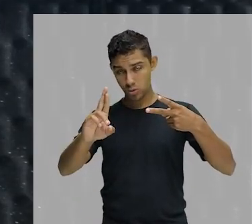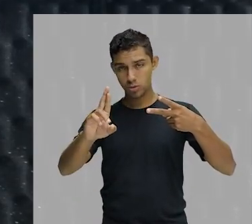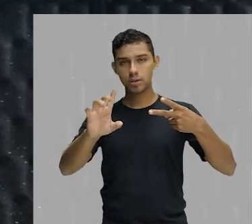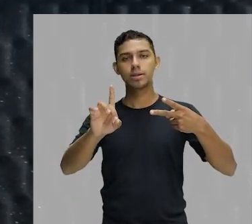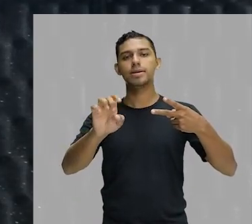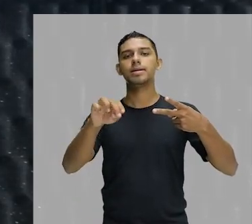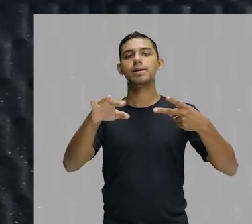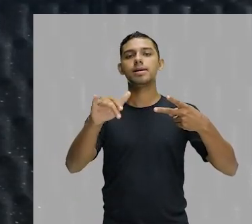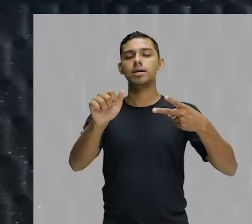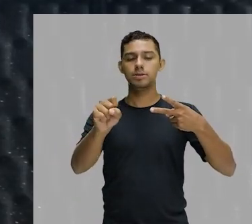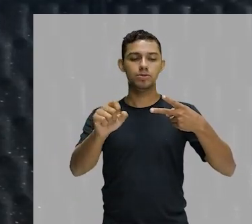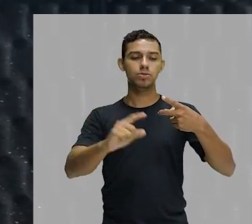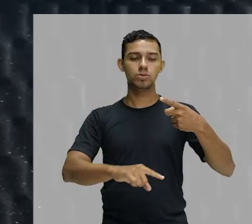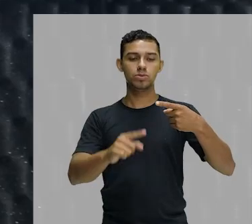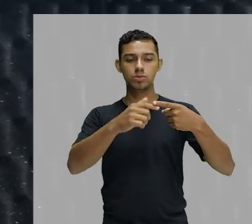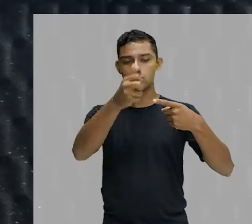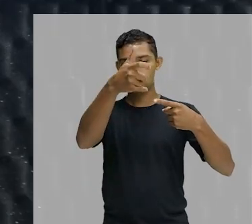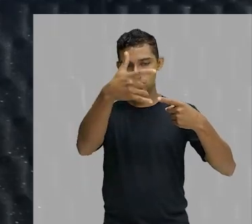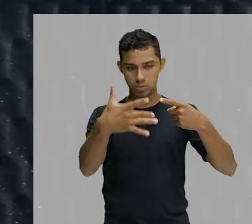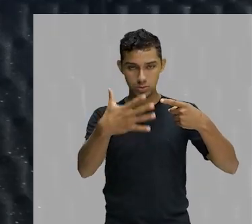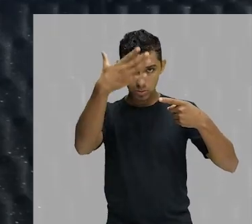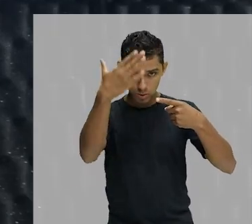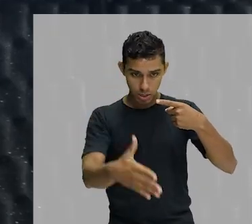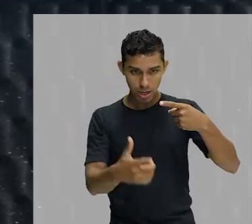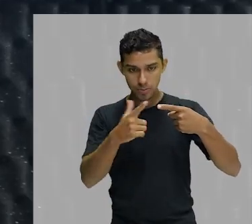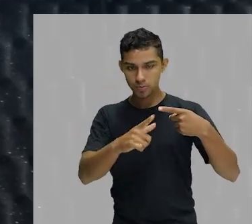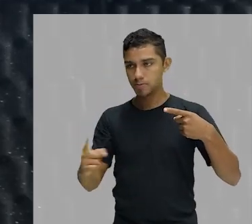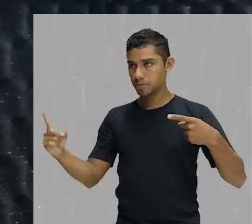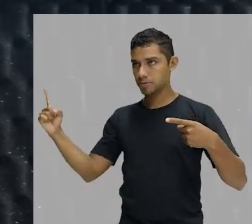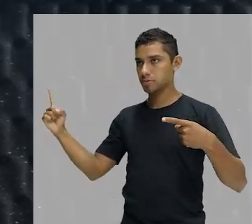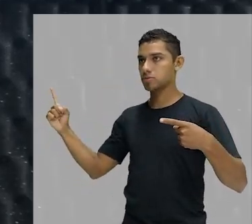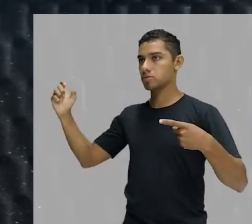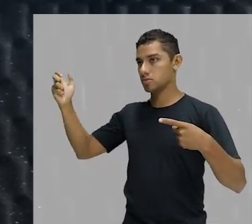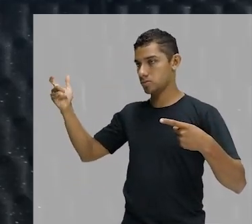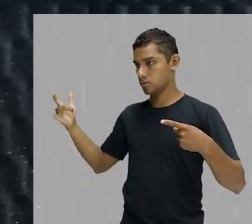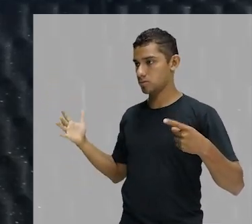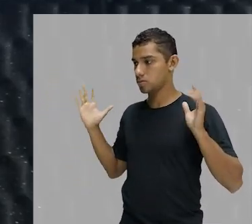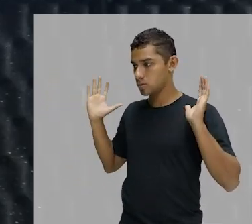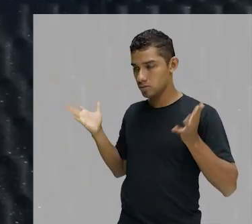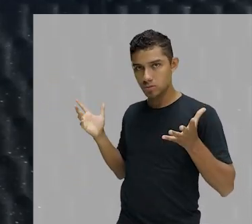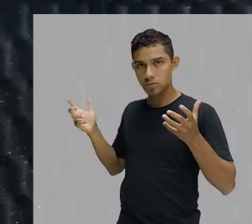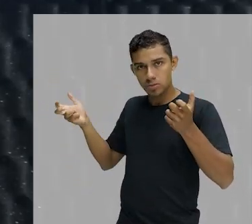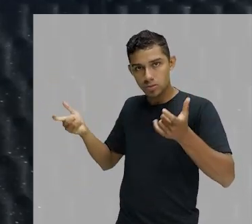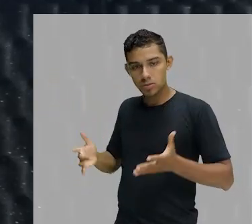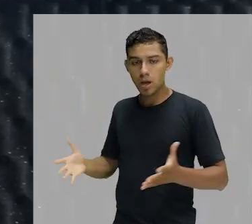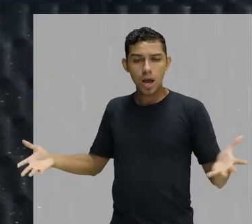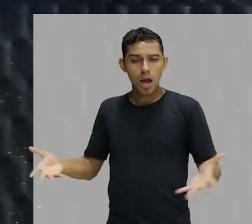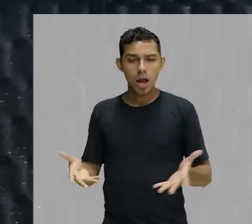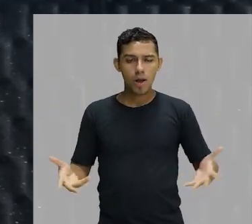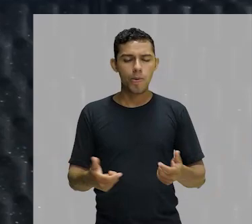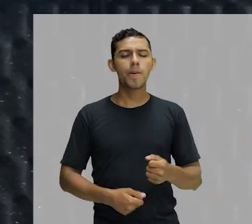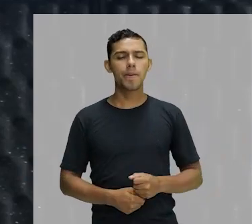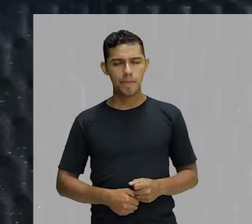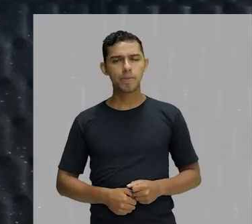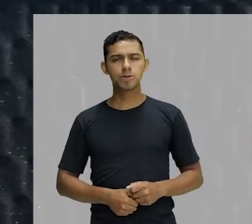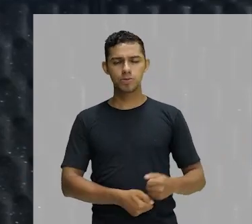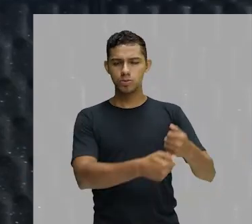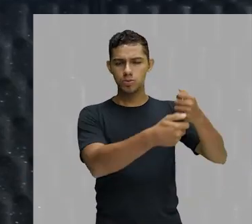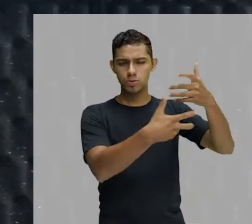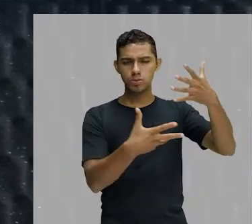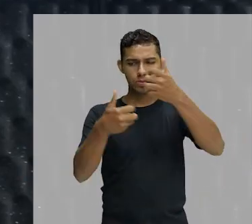de todas as condicionadas, por isso que eu estou trazendo essa classificação agora para vocês, que agora que vale a pena eu classificar dessa